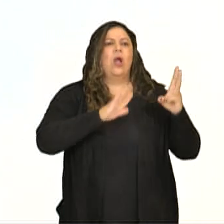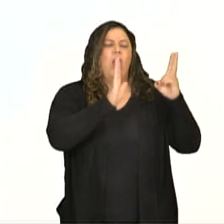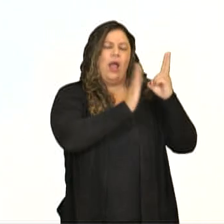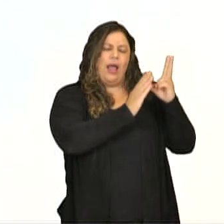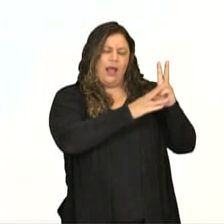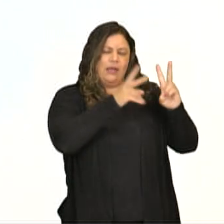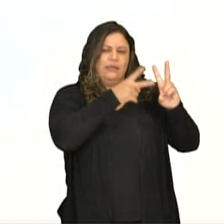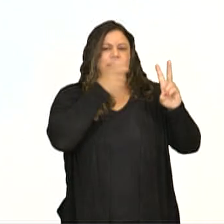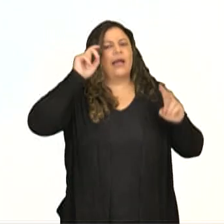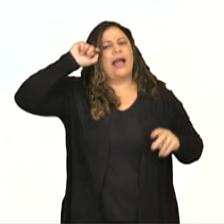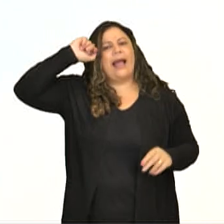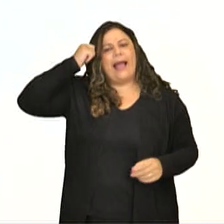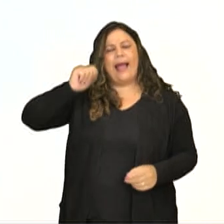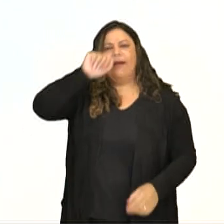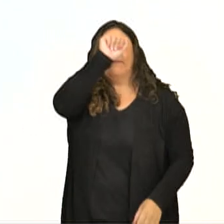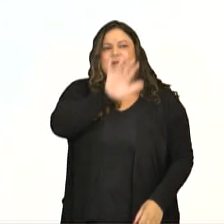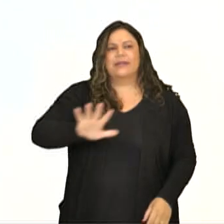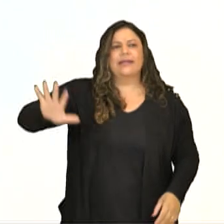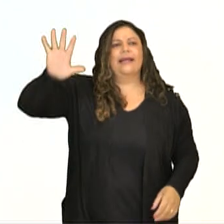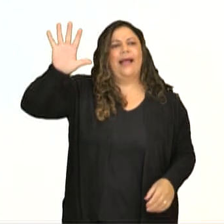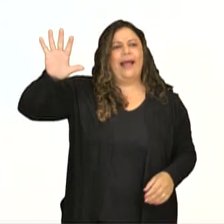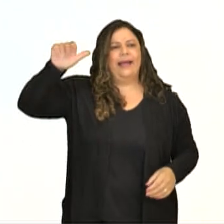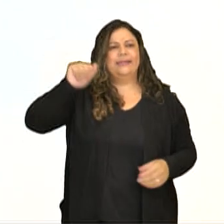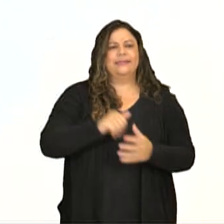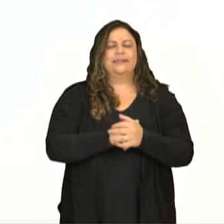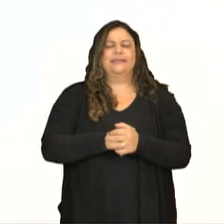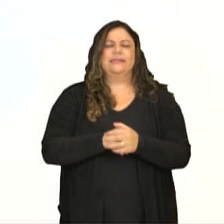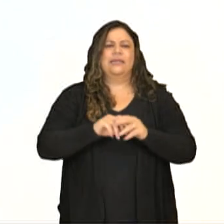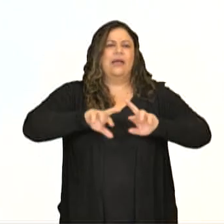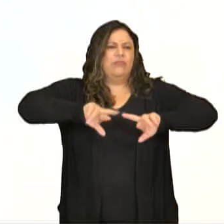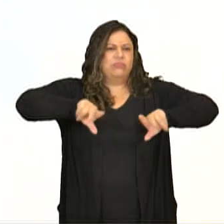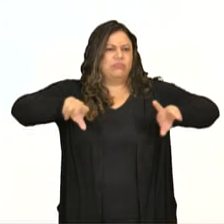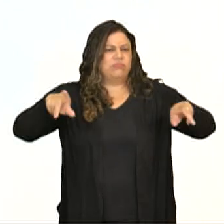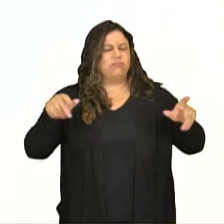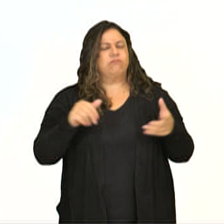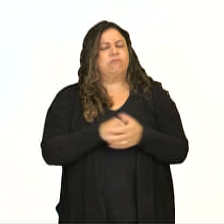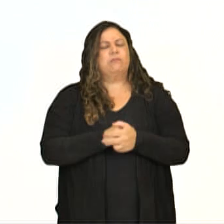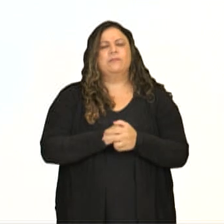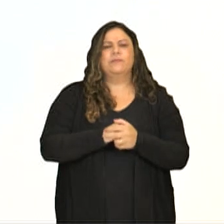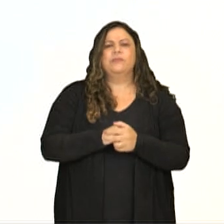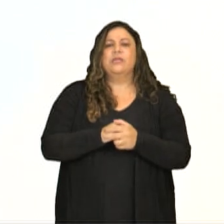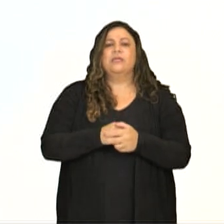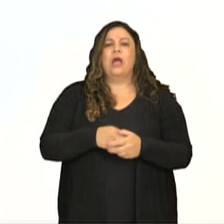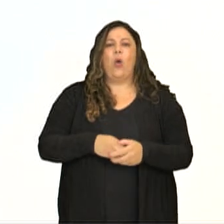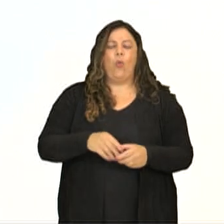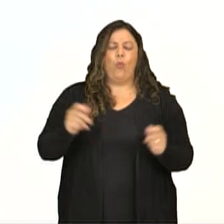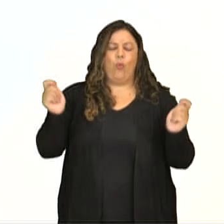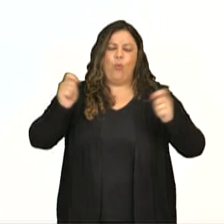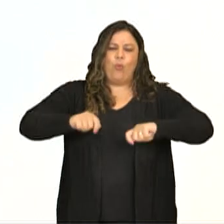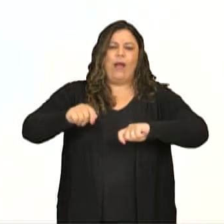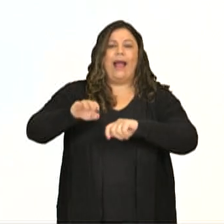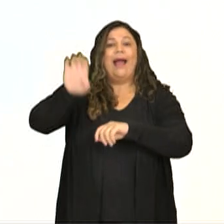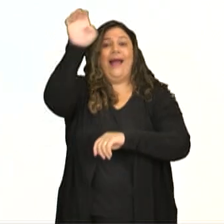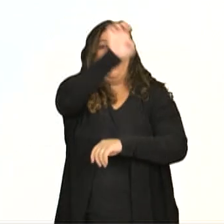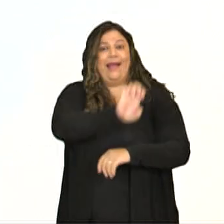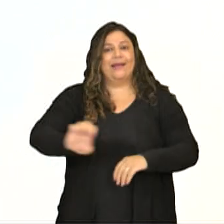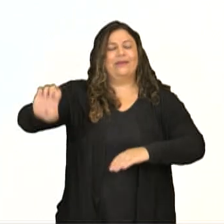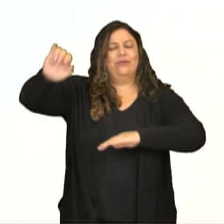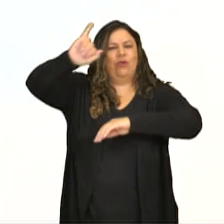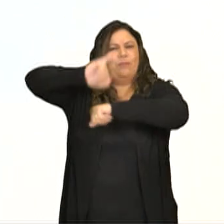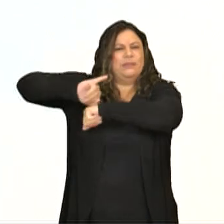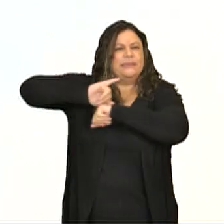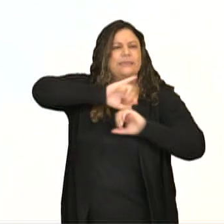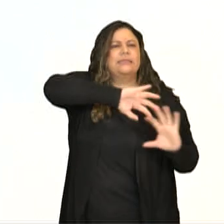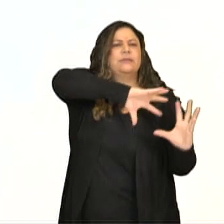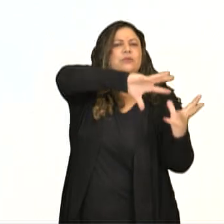nas Américas. Né? Quer dizer, né, se justificavam, né, com aquela visão do eurocentrismo, quer dizer, a Europa como centro do mundo,